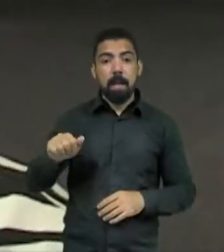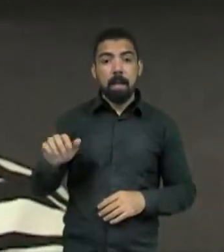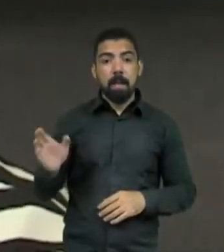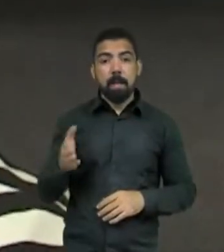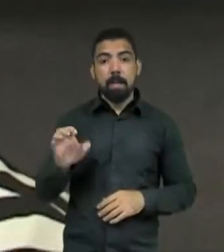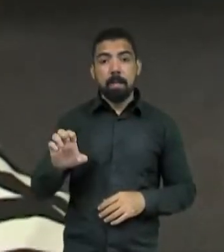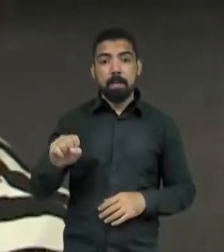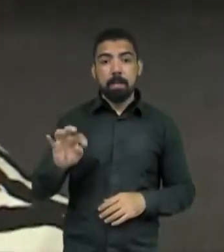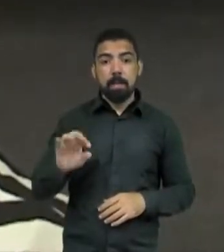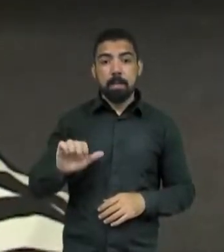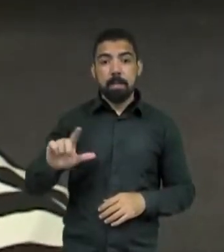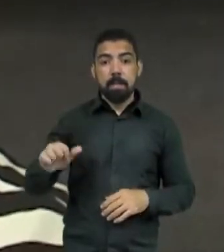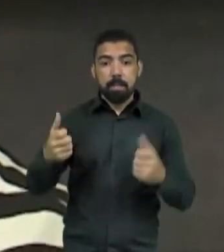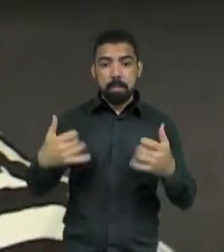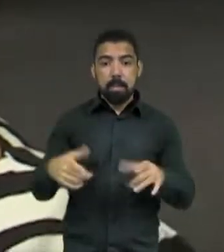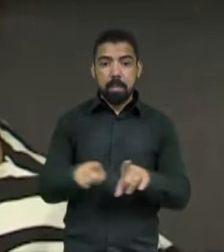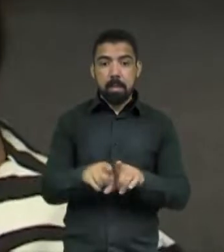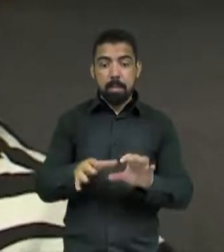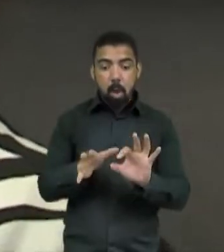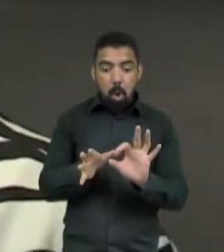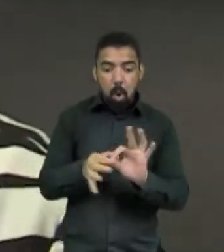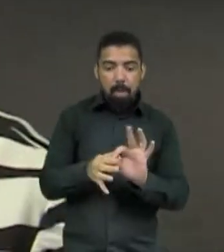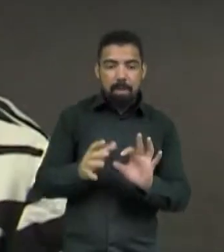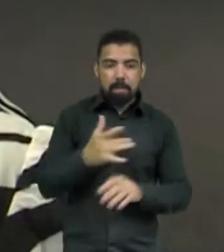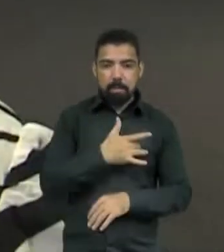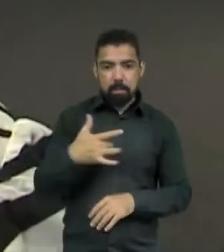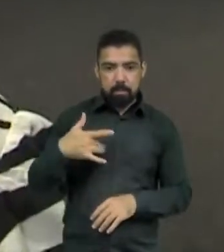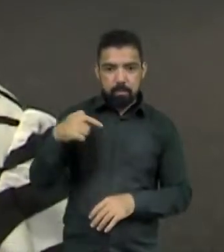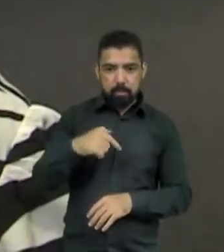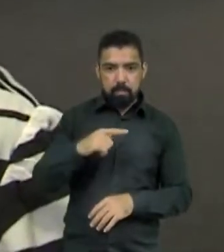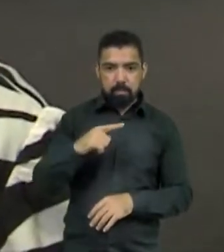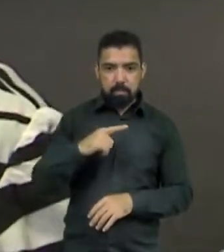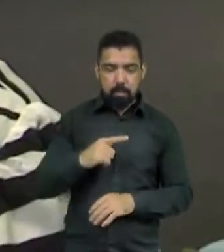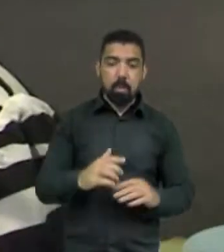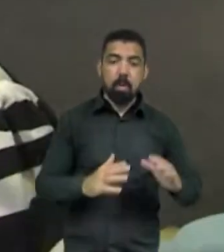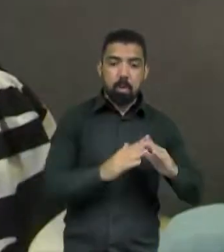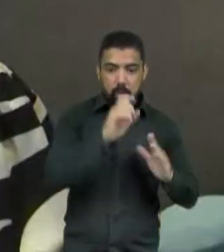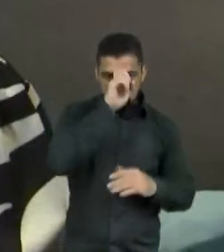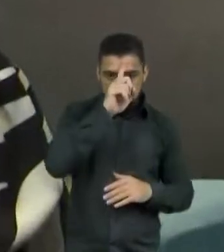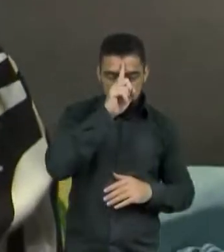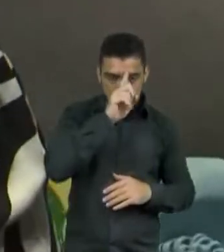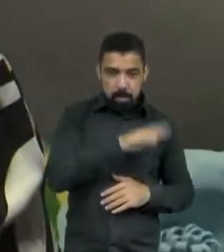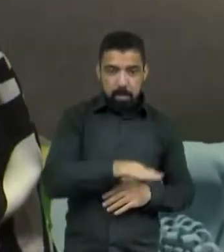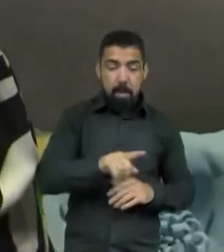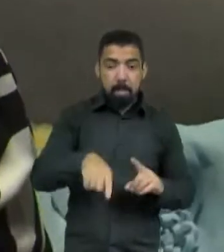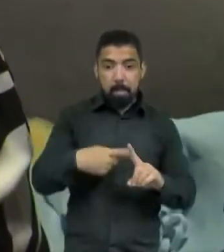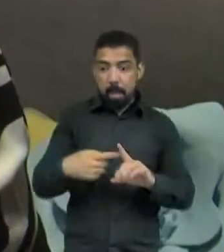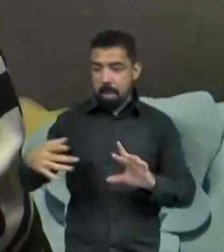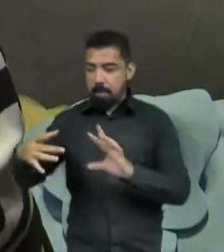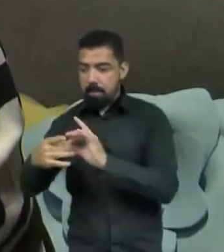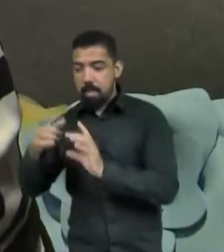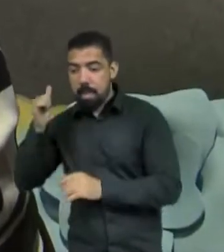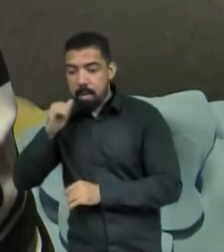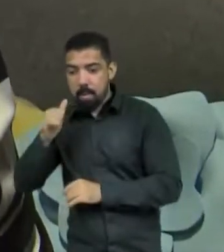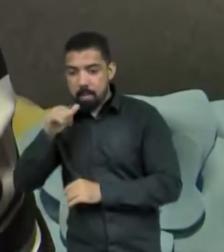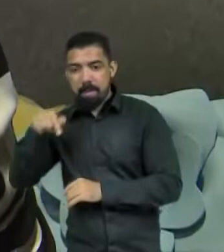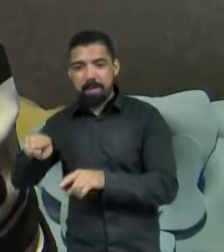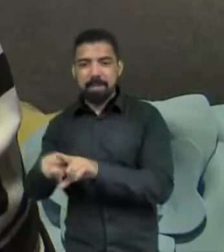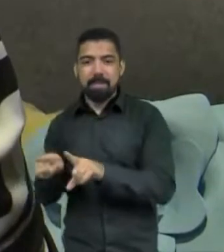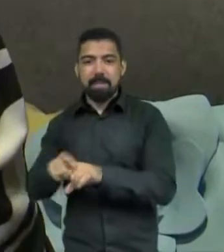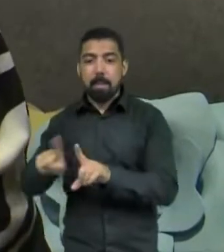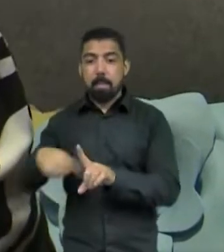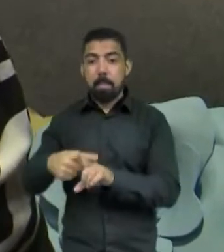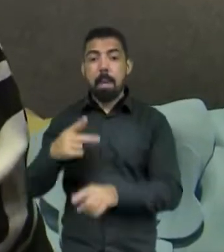do complexo de saúde que envolve, além do Hospital da Criança, o Hospital da Mulher e uma policlínica. Ele